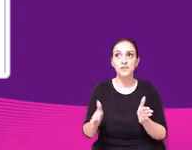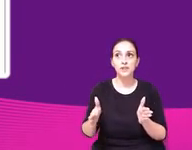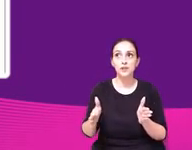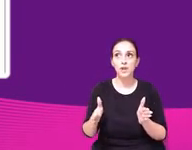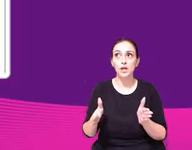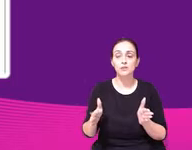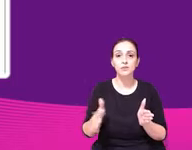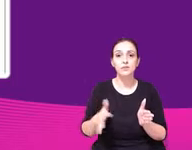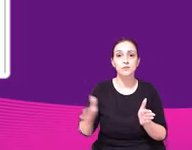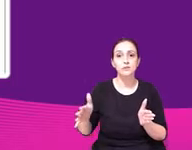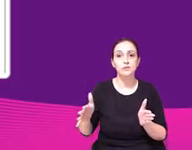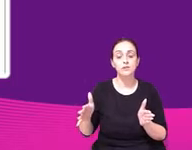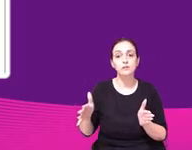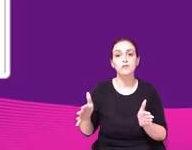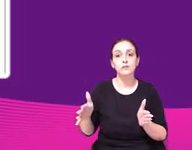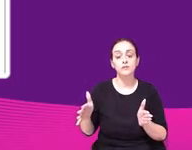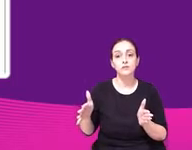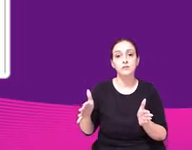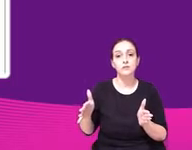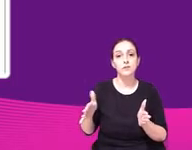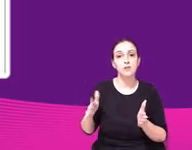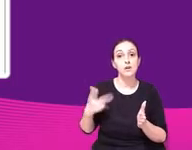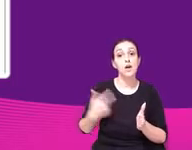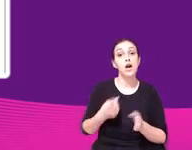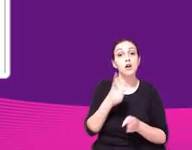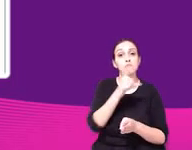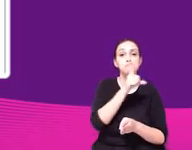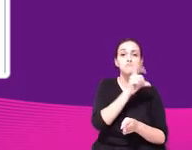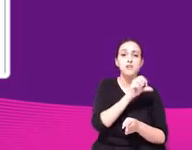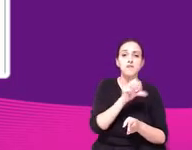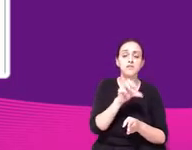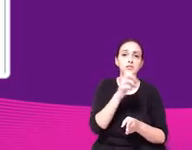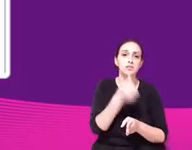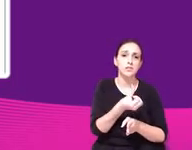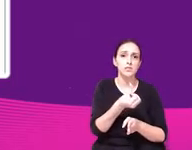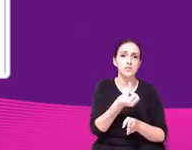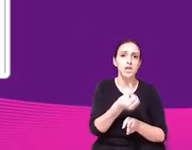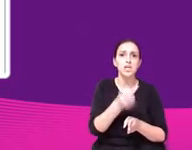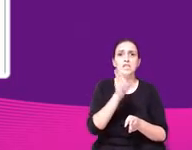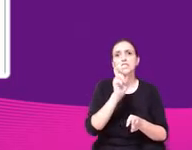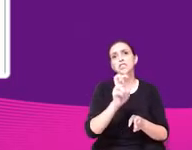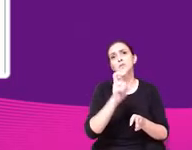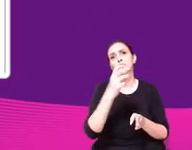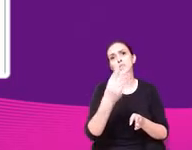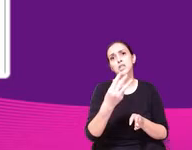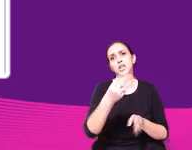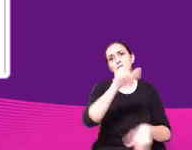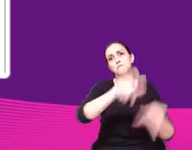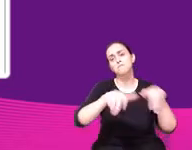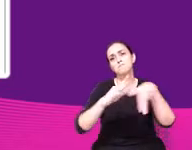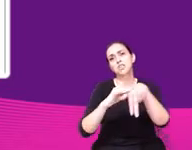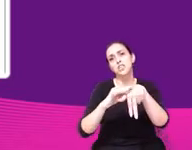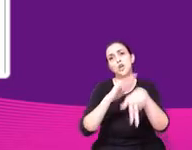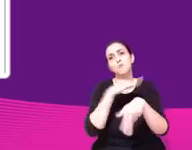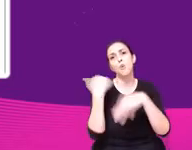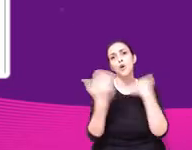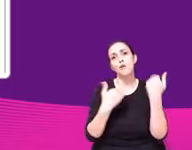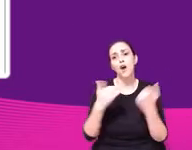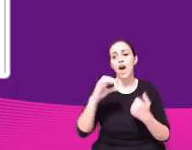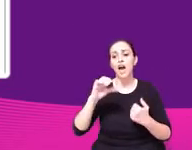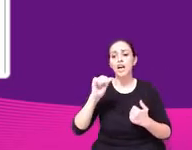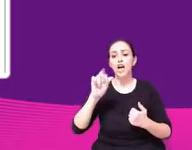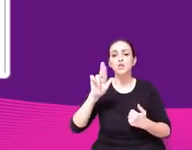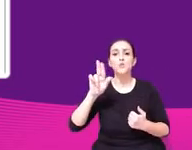Caruaru. Em 1996, 53 pacientes faleceram na unidade de diálise de Caruaru devido à contaminação